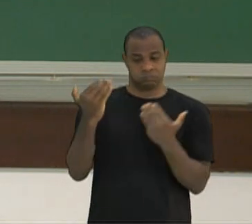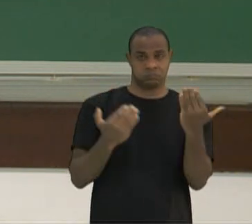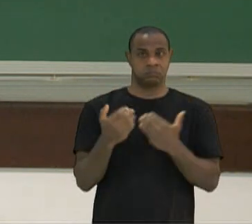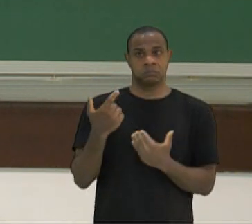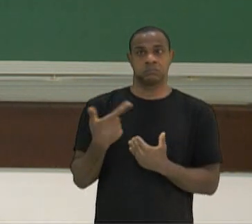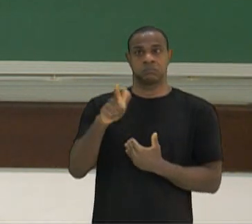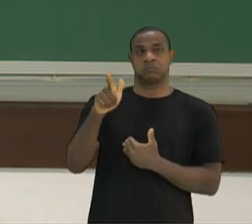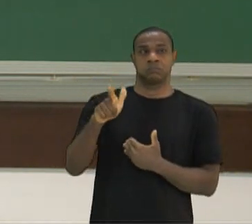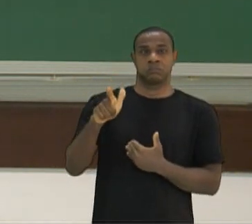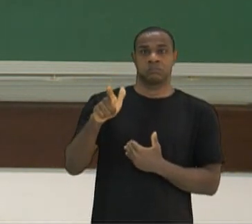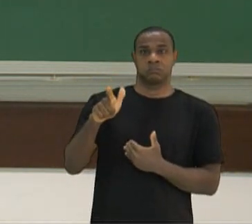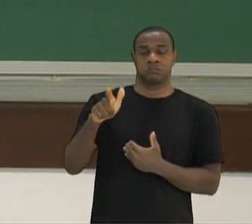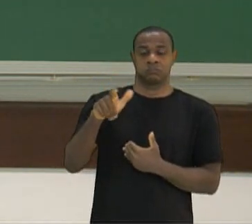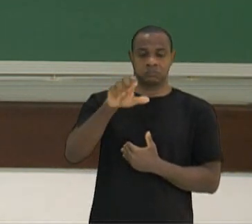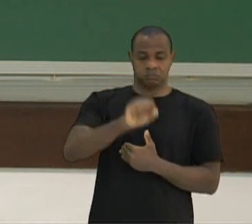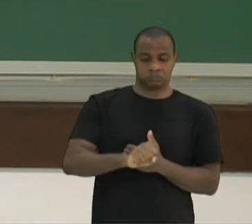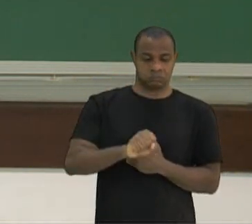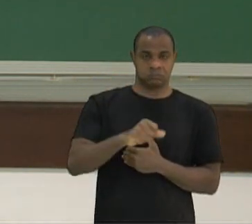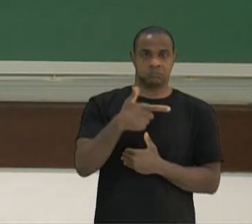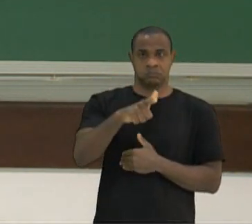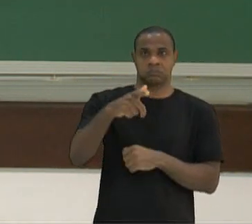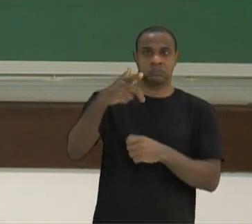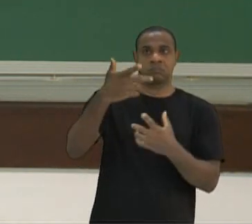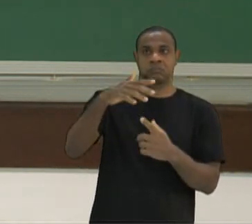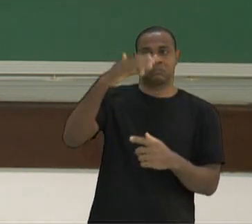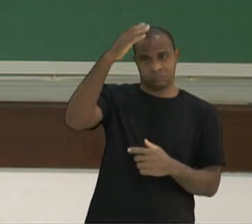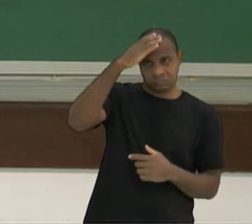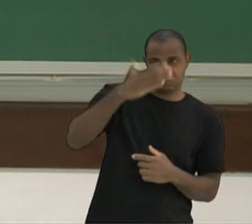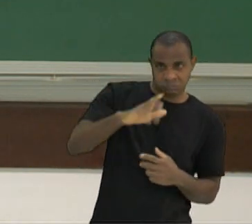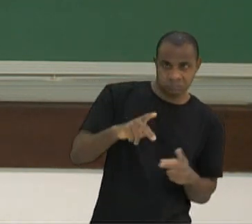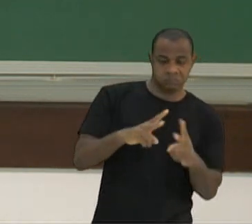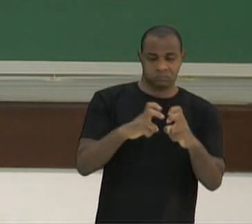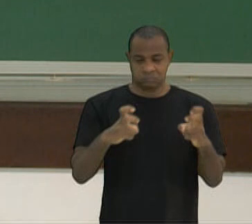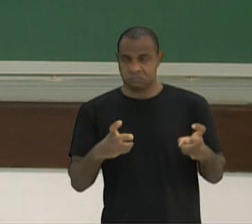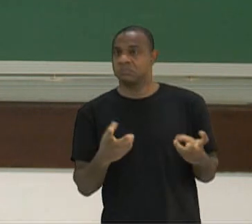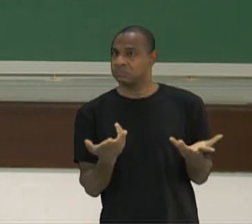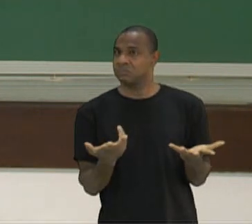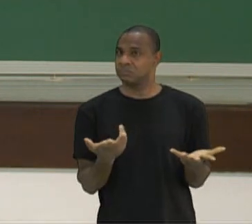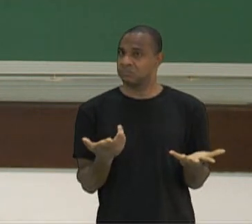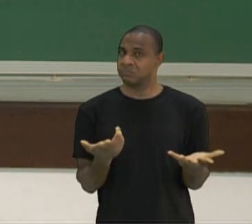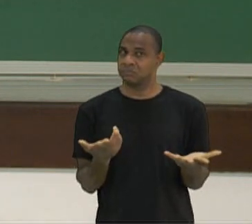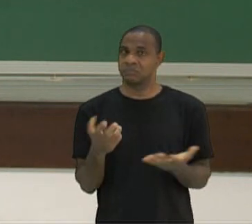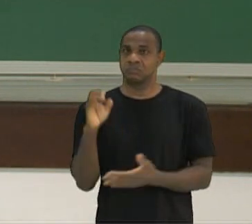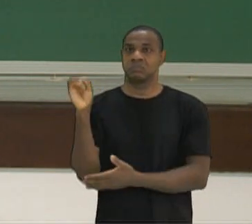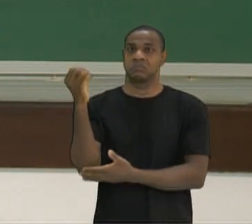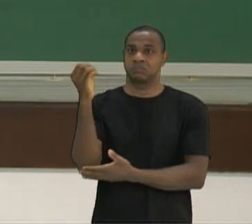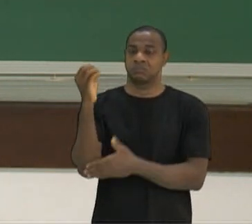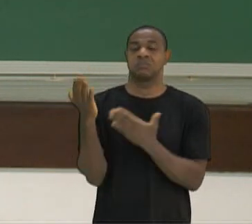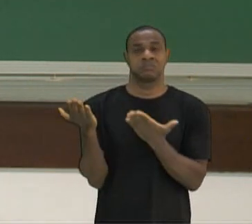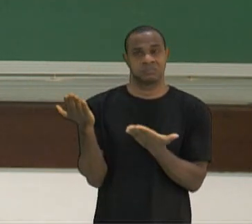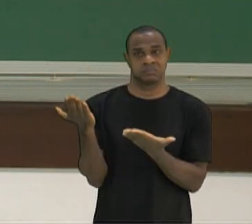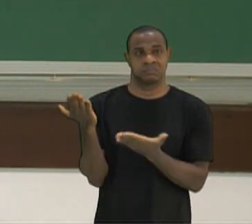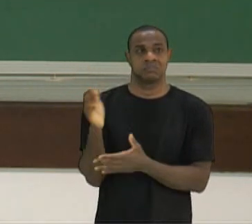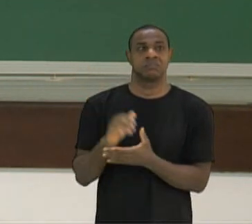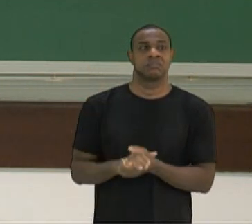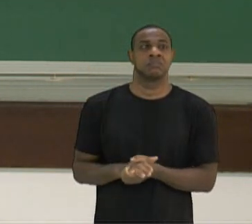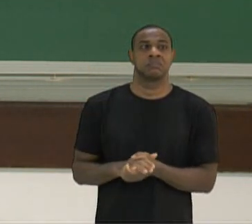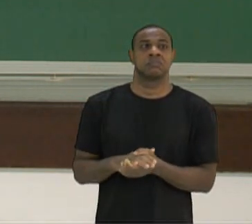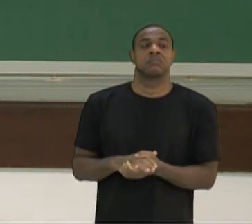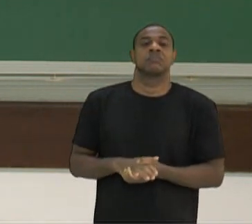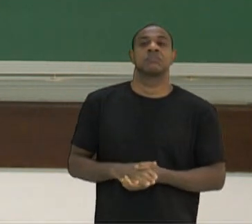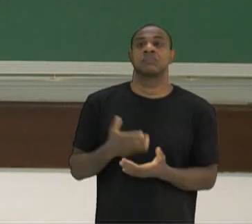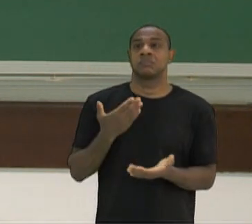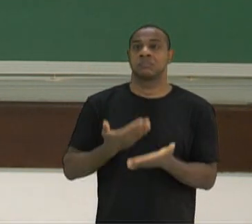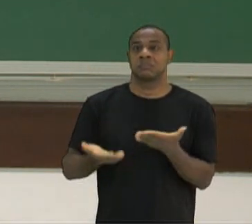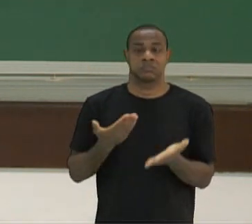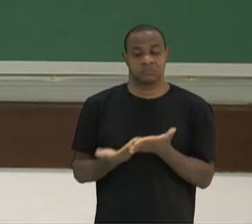porções da região sul. E se eu comparar com outras regiões, ela é a quarta, então só perdendo ali para as grandes áreas urbanizadas, industrializadas